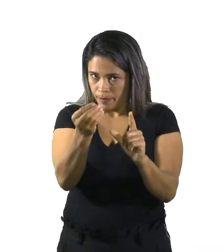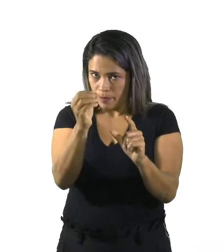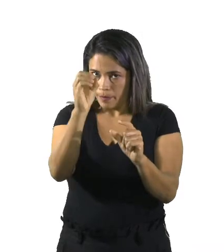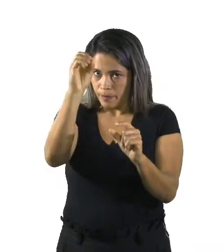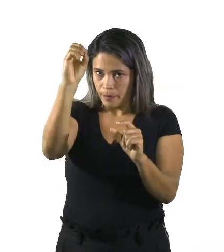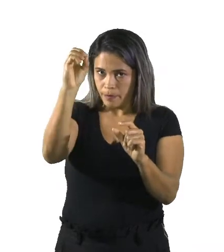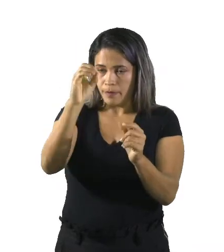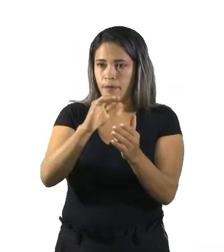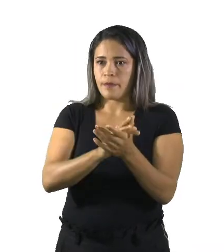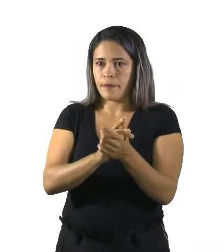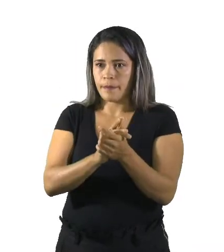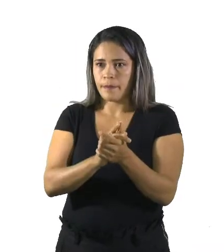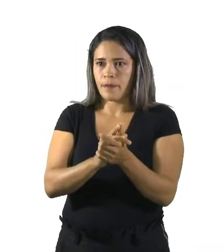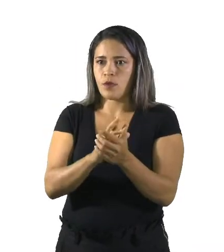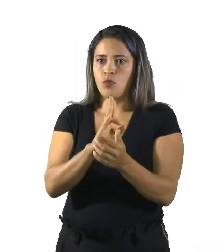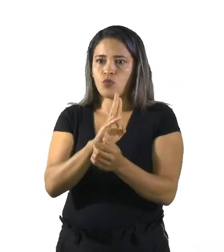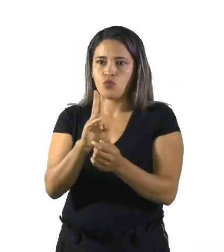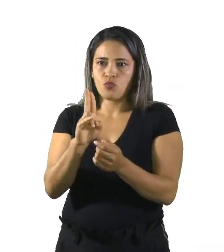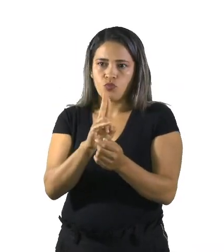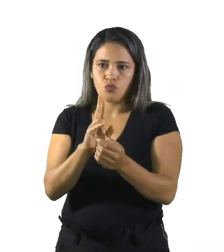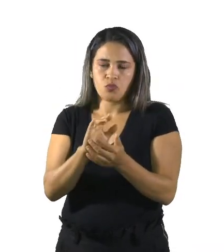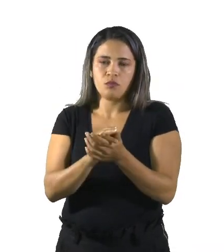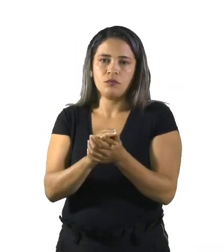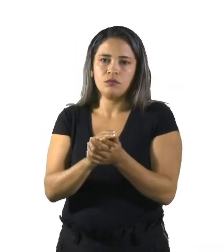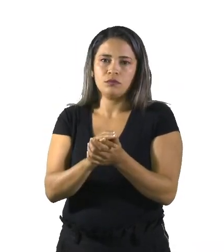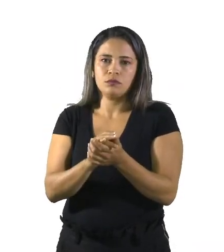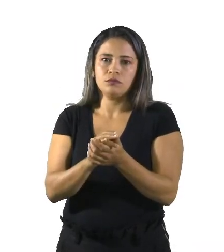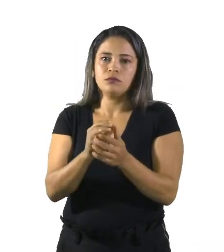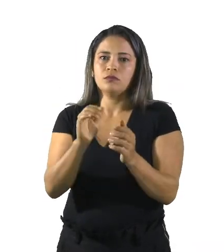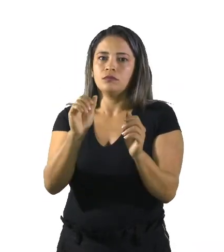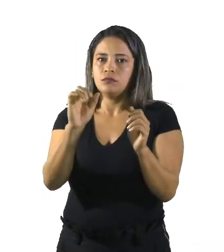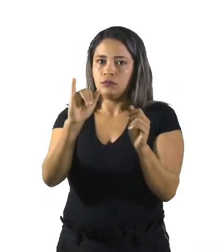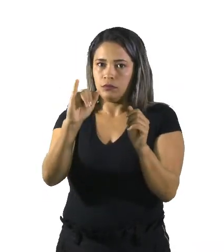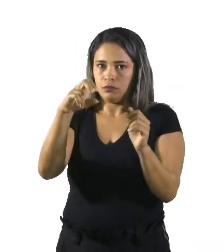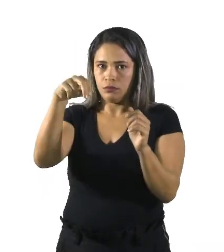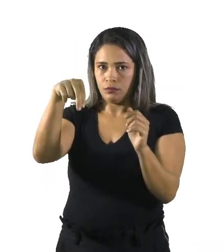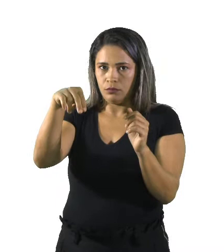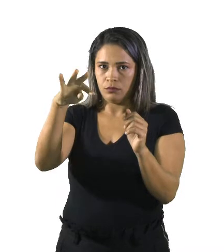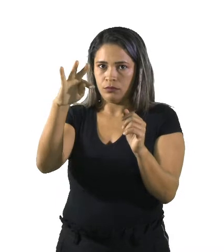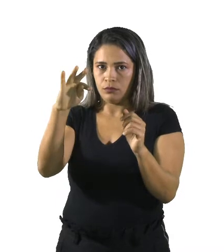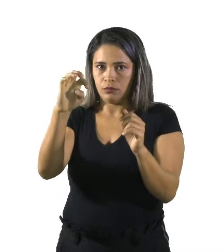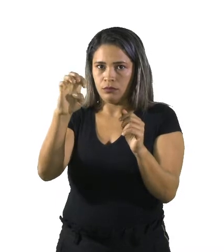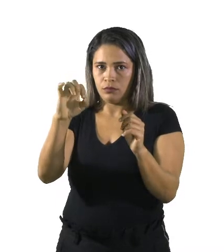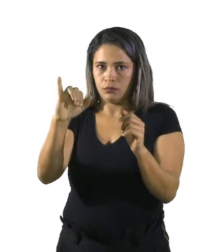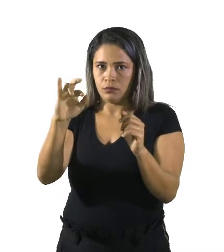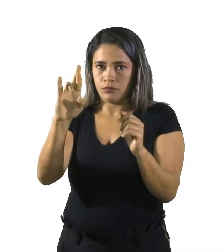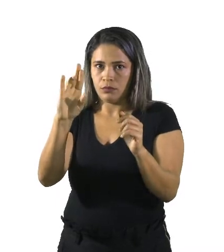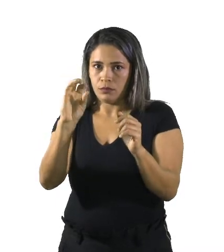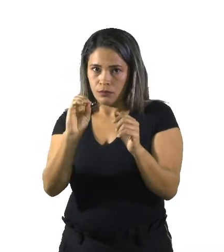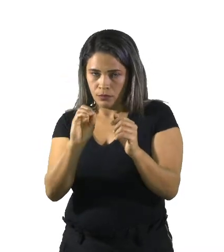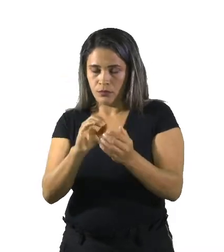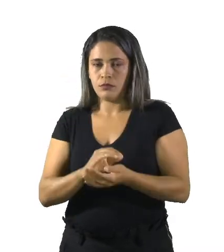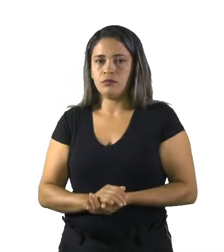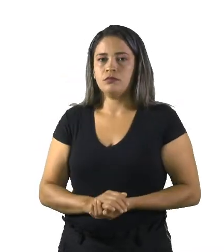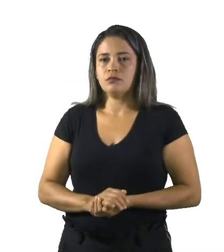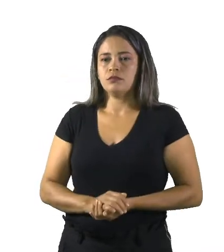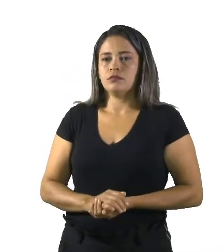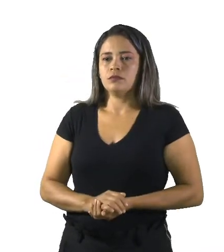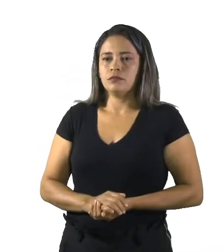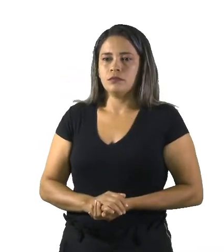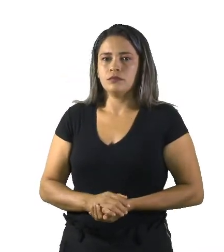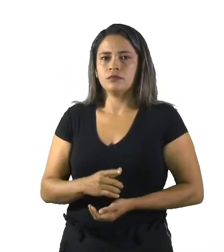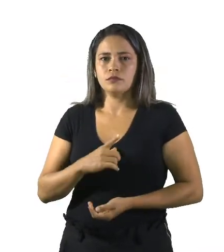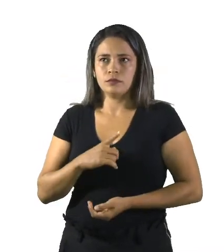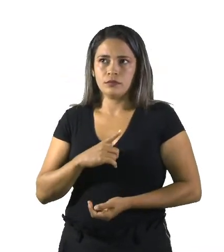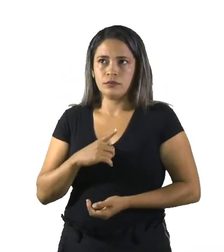360 graus pode ser classificado como sendo um ângulo inteiro. E por fim, que eu não trouxe, mas é válido comentar, se um